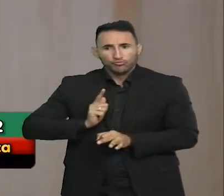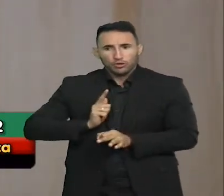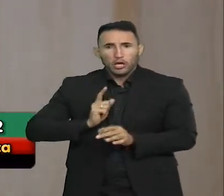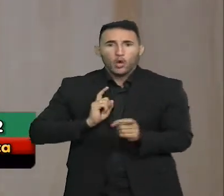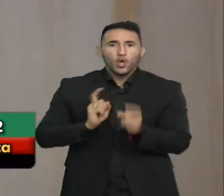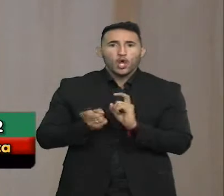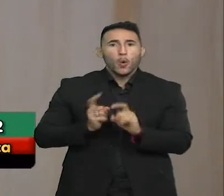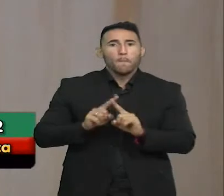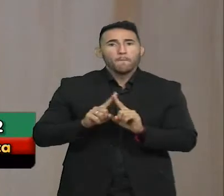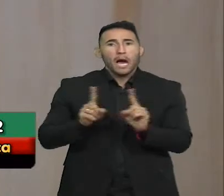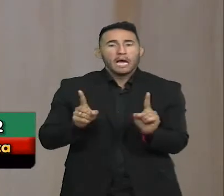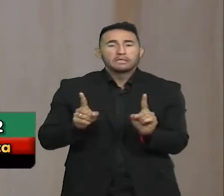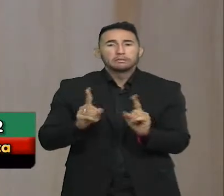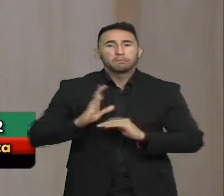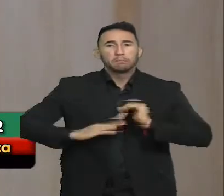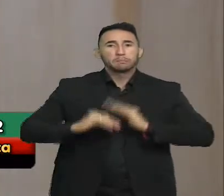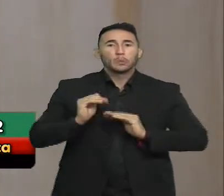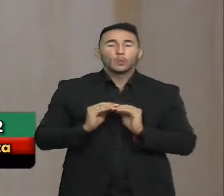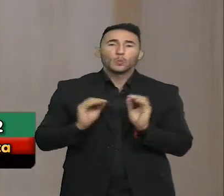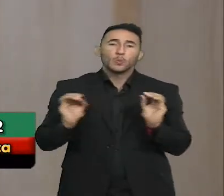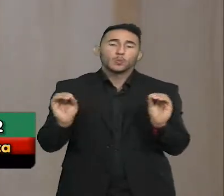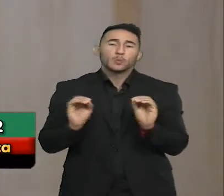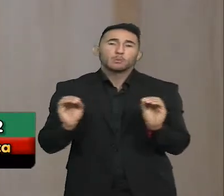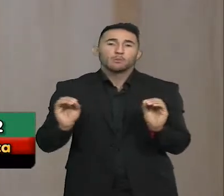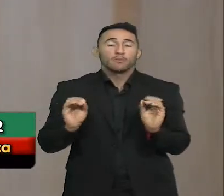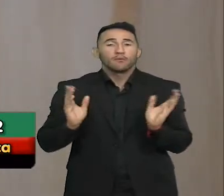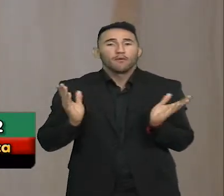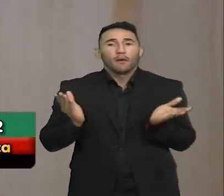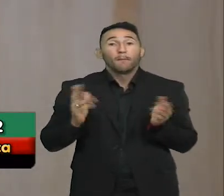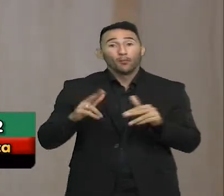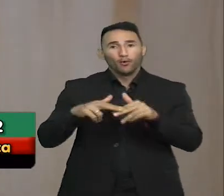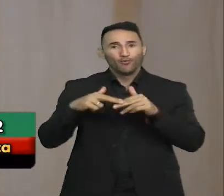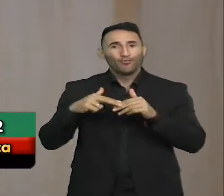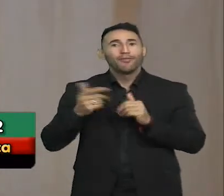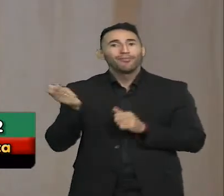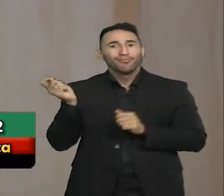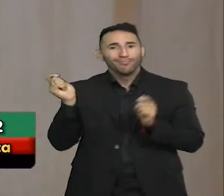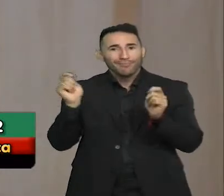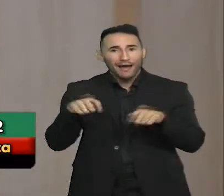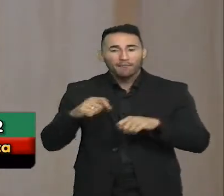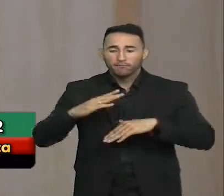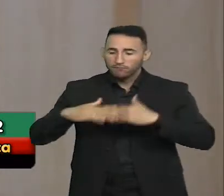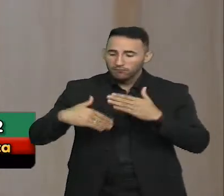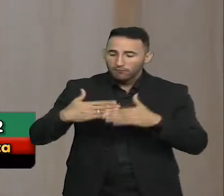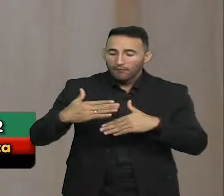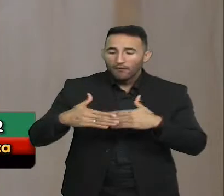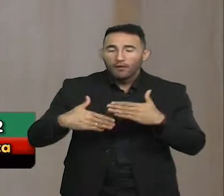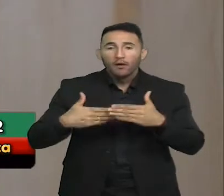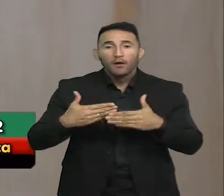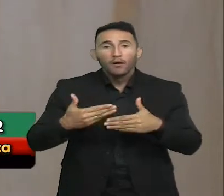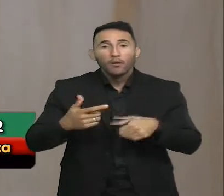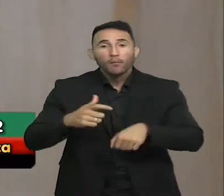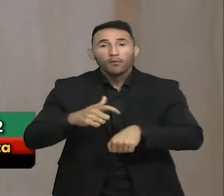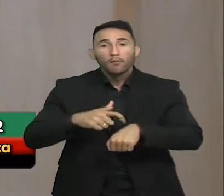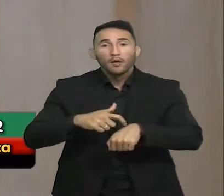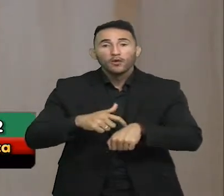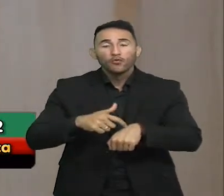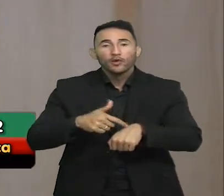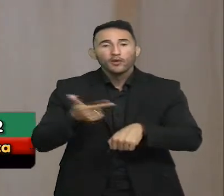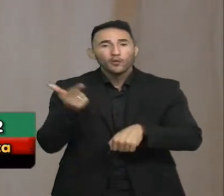não chegávamos a lugar nenhum. Só conseguimos chegar a algum lugar a partir do